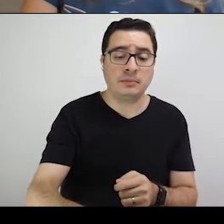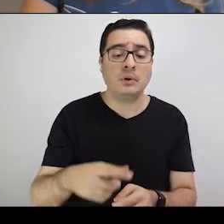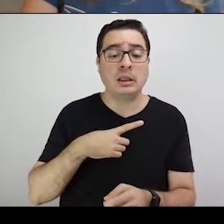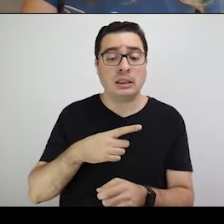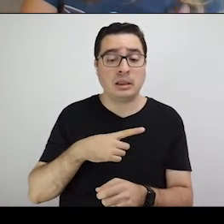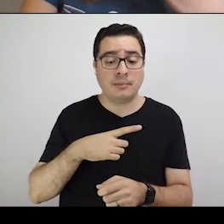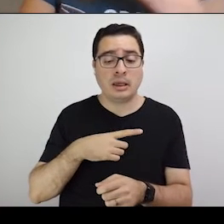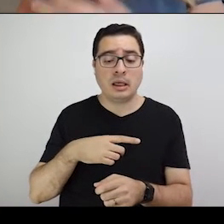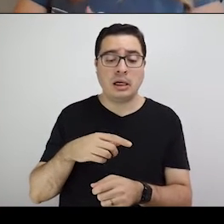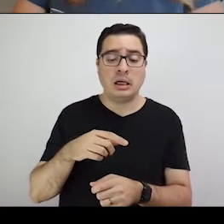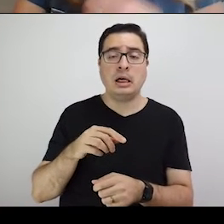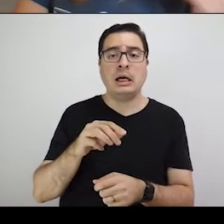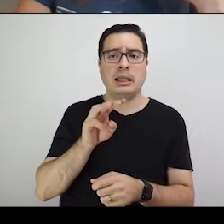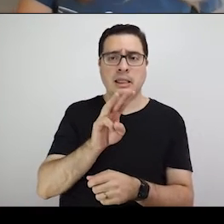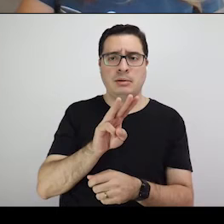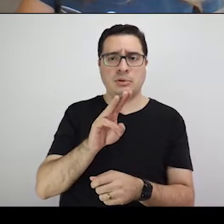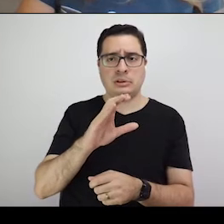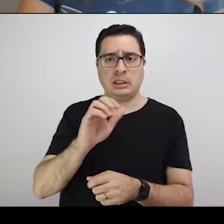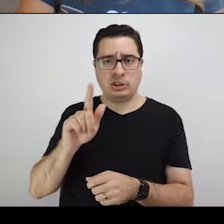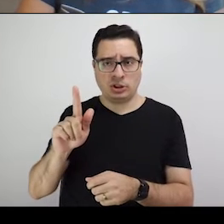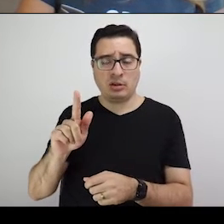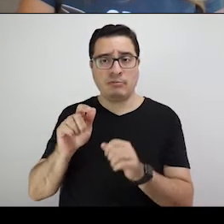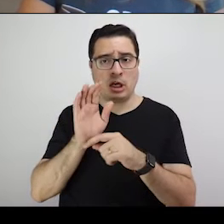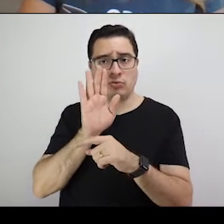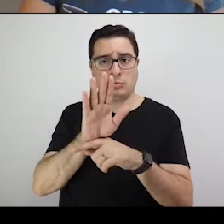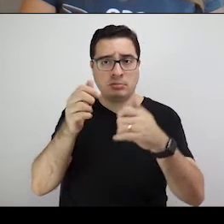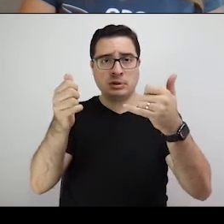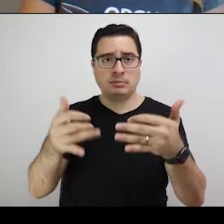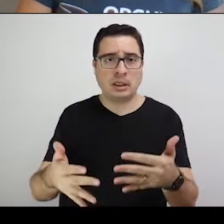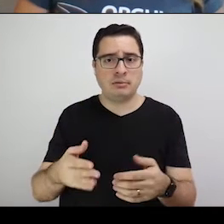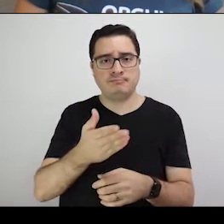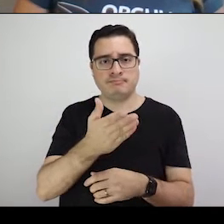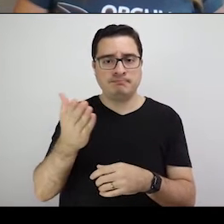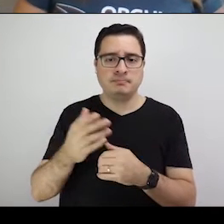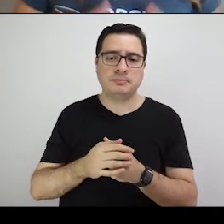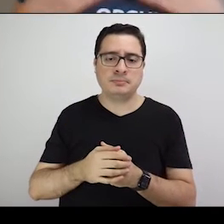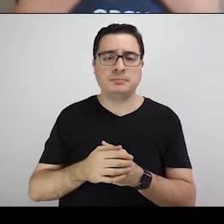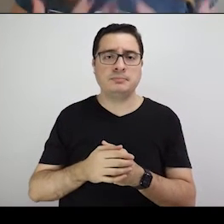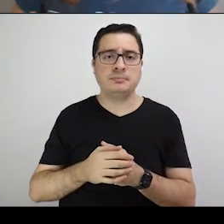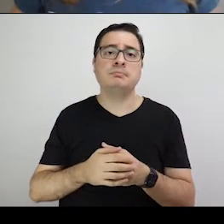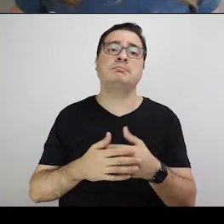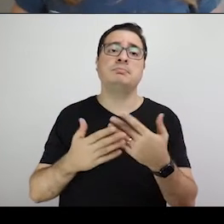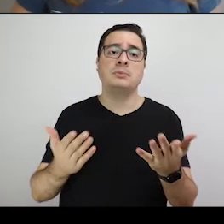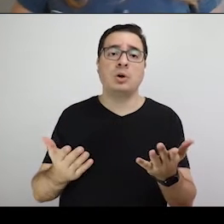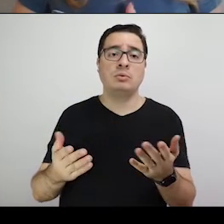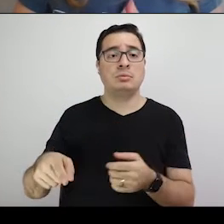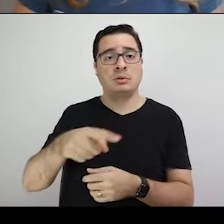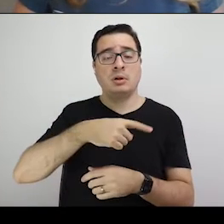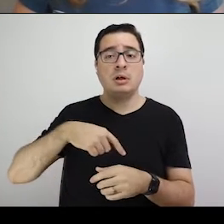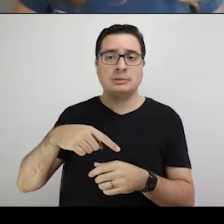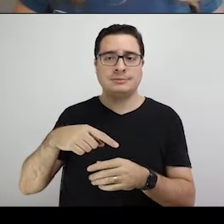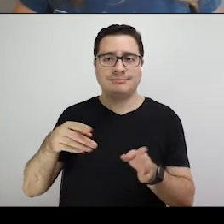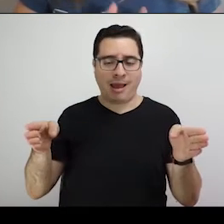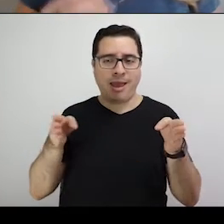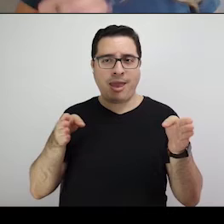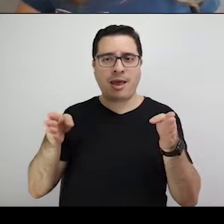especificação da WCAG vai ajudar nesse caminho vocês. Então, estamos na era da